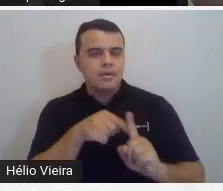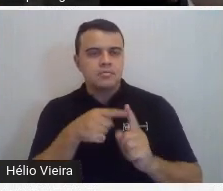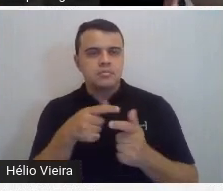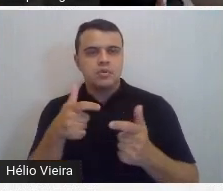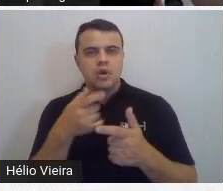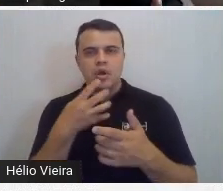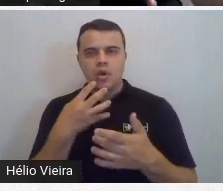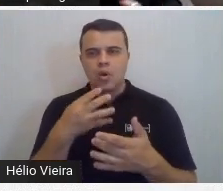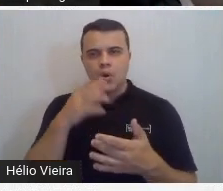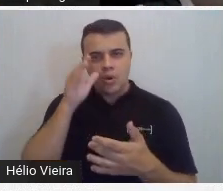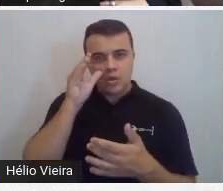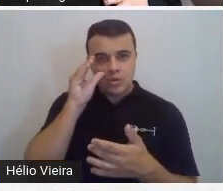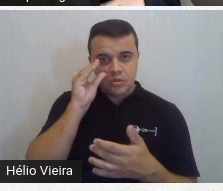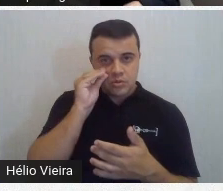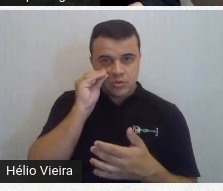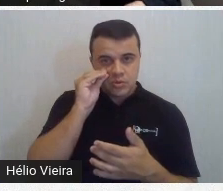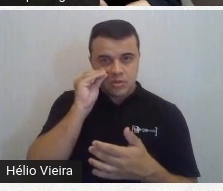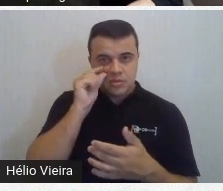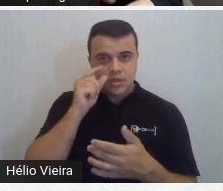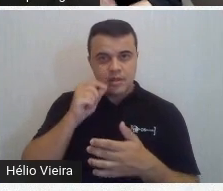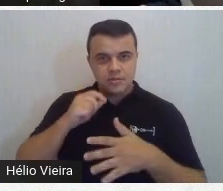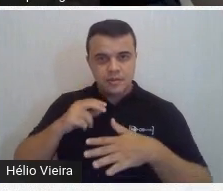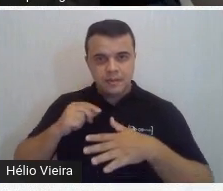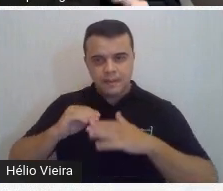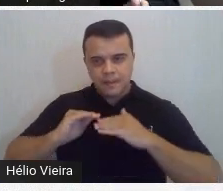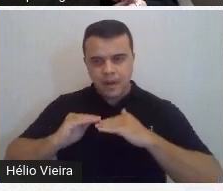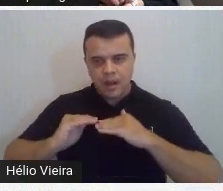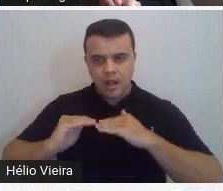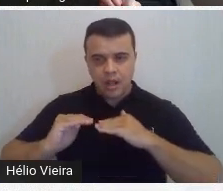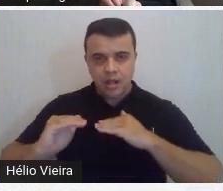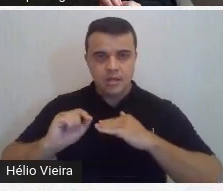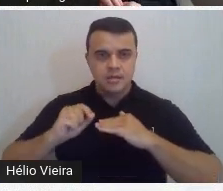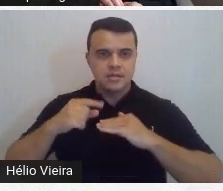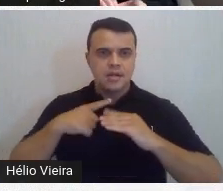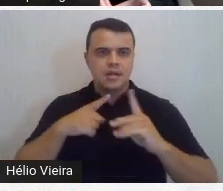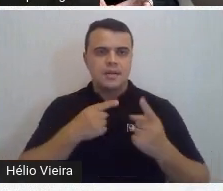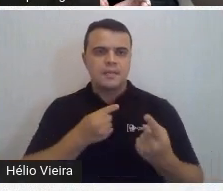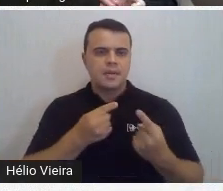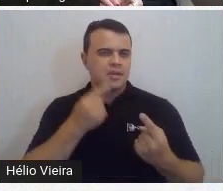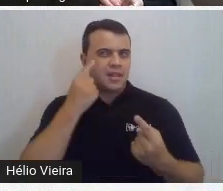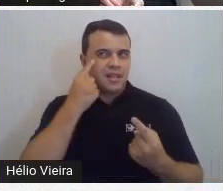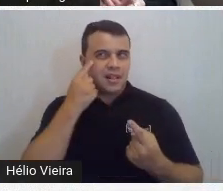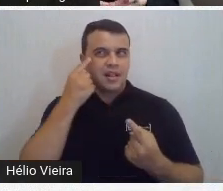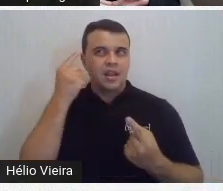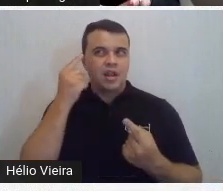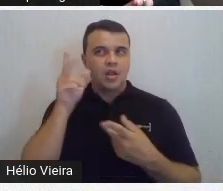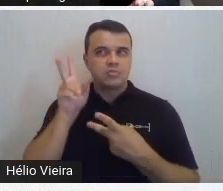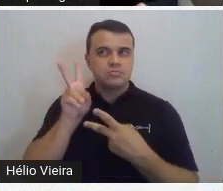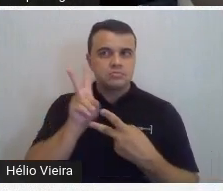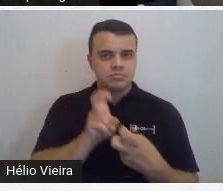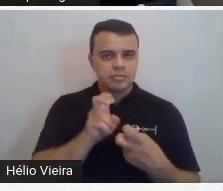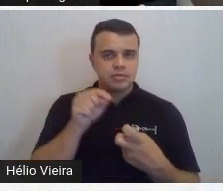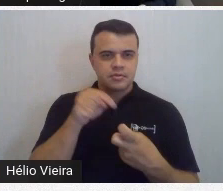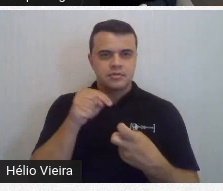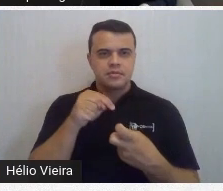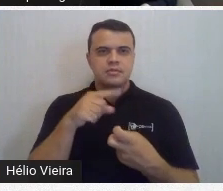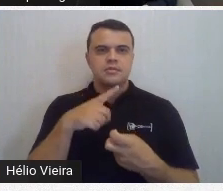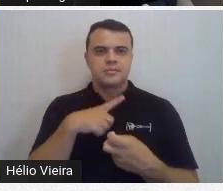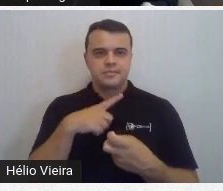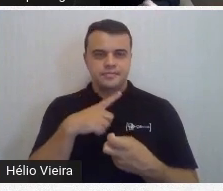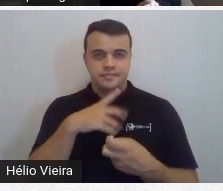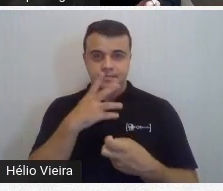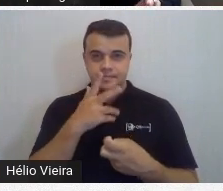puras, planaridade, são também movimentos que têm uma base ideológica que fundamenta estas mudanças